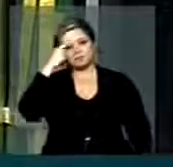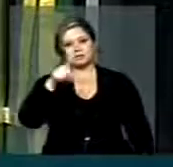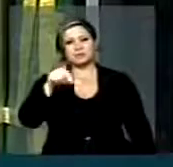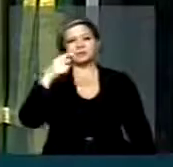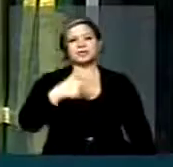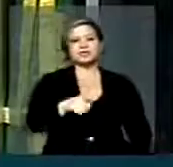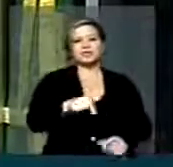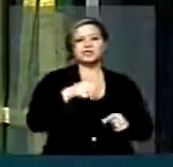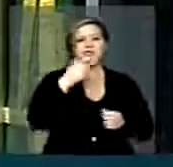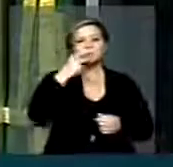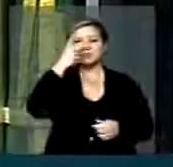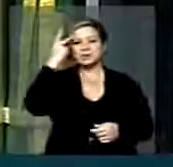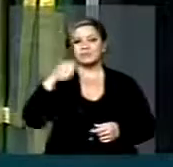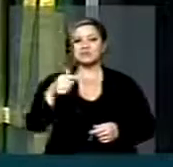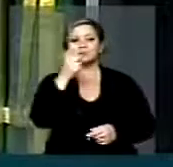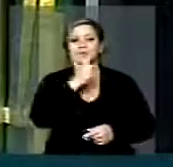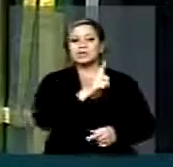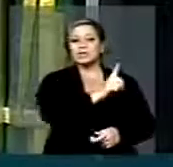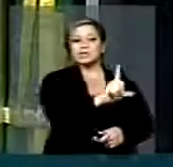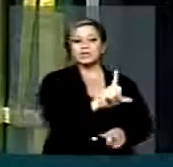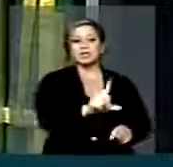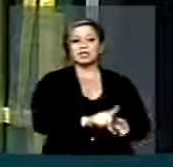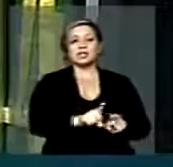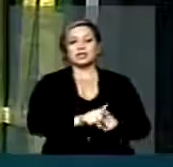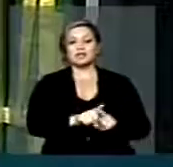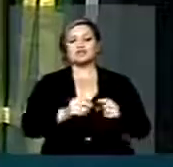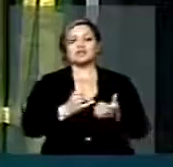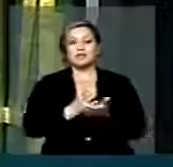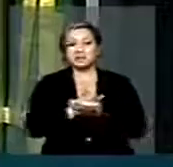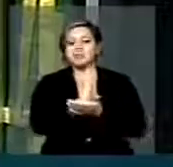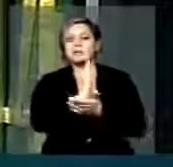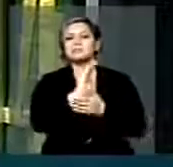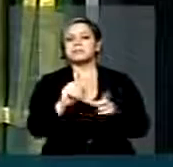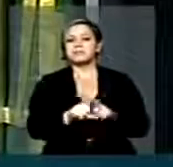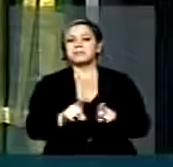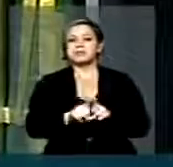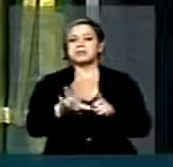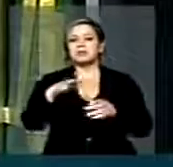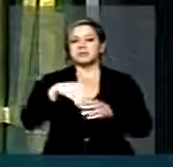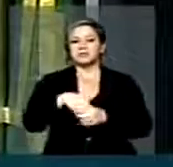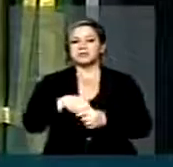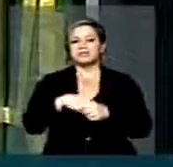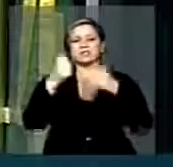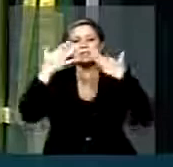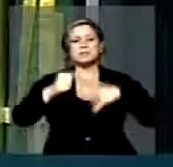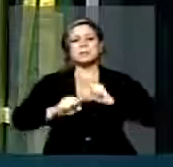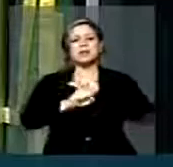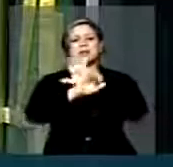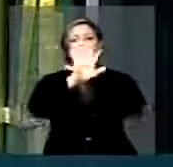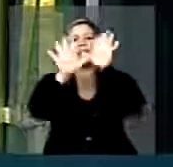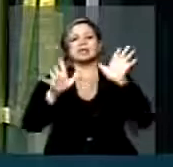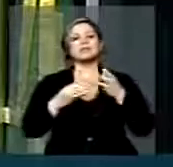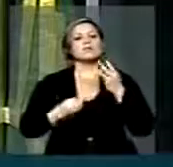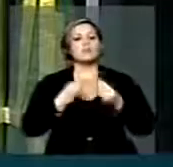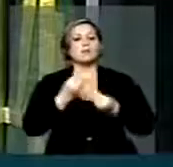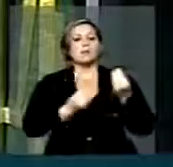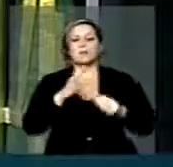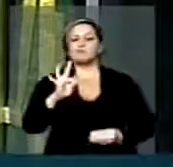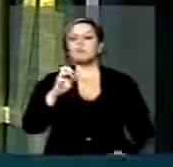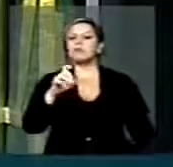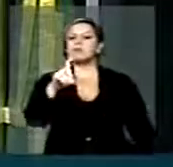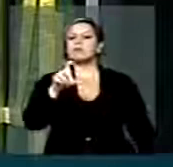partido nessa eleição, que ganhe a eleição sendo claro a respeito da taxa de investimento, como é que vai aumentar a taxa de